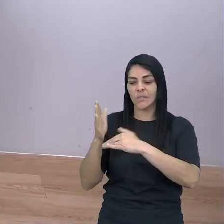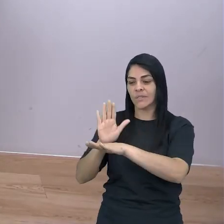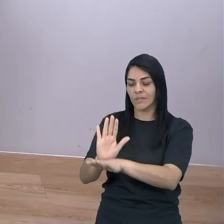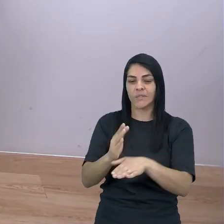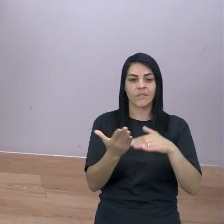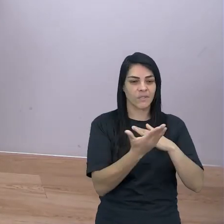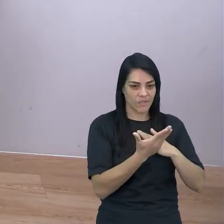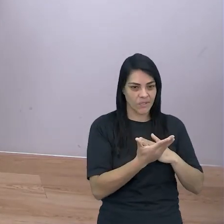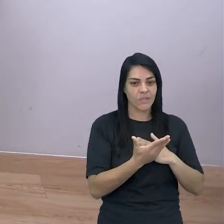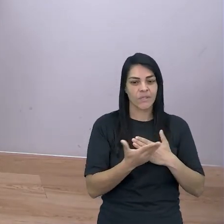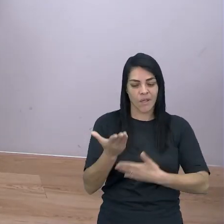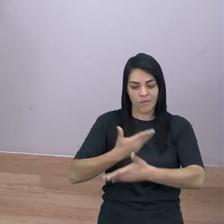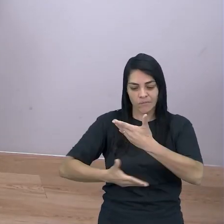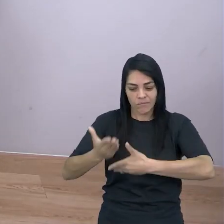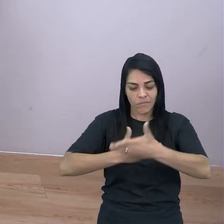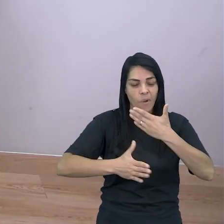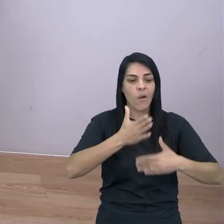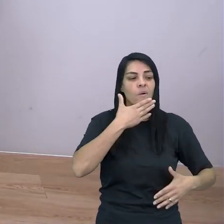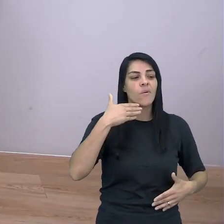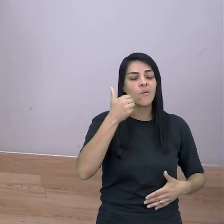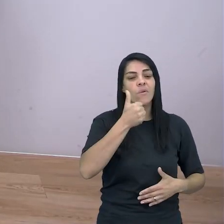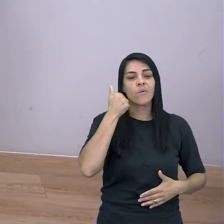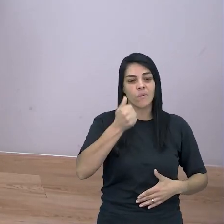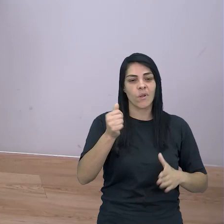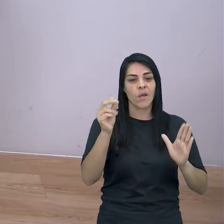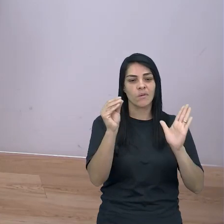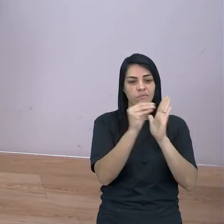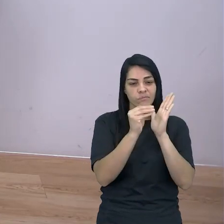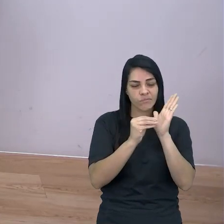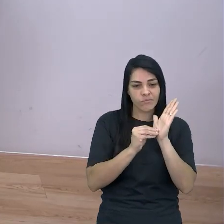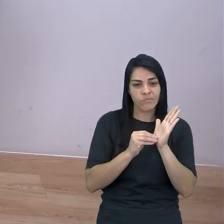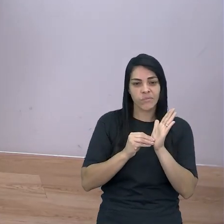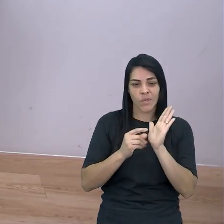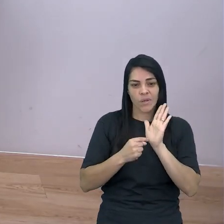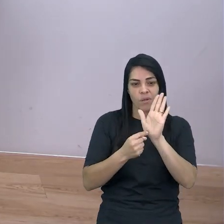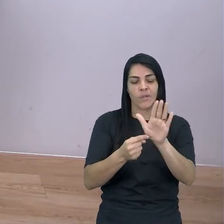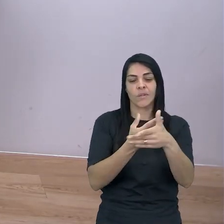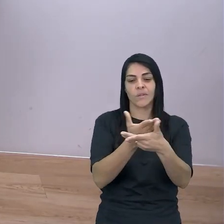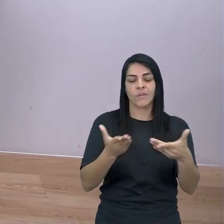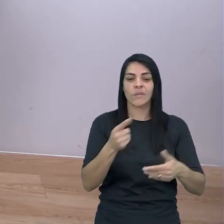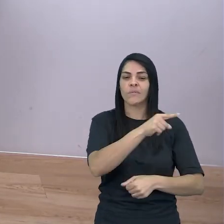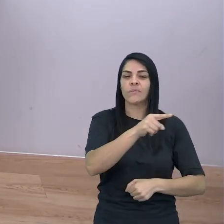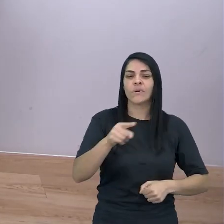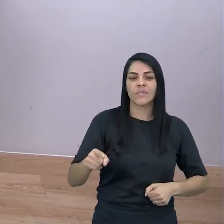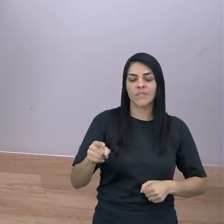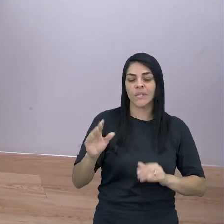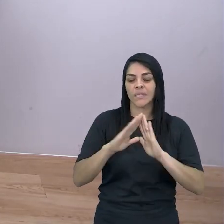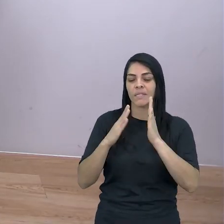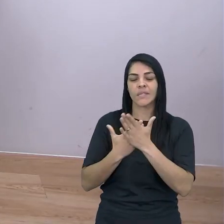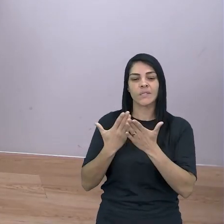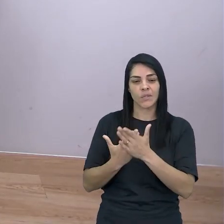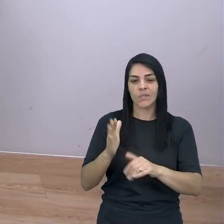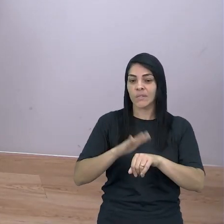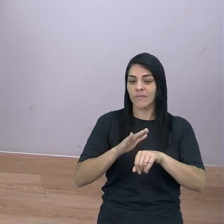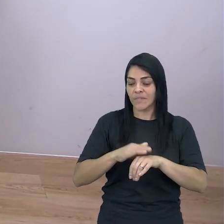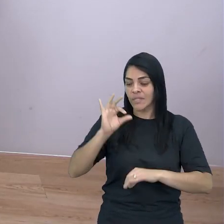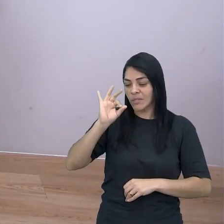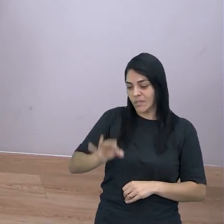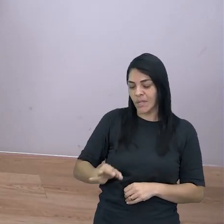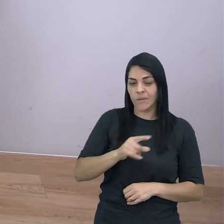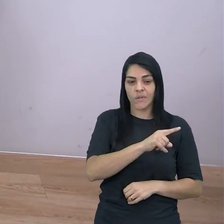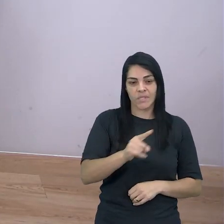para melhorar a pauta, para levar para vocês. E vocês aí na escola, vocês estão fazendo isso? Vocês